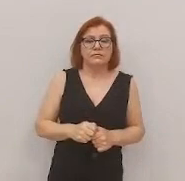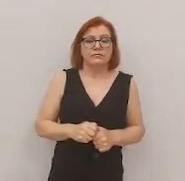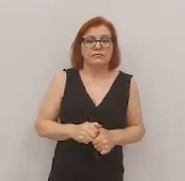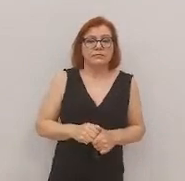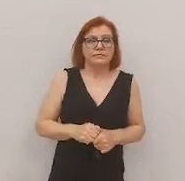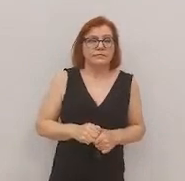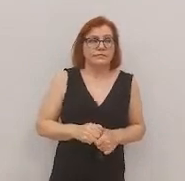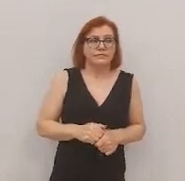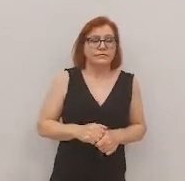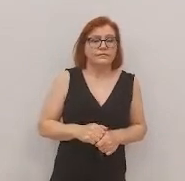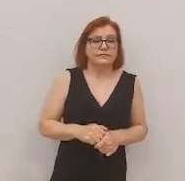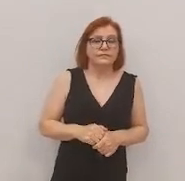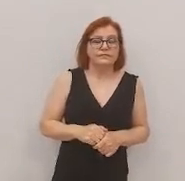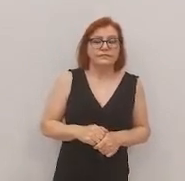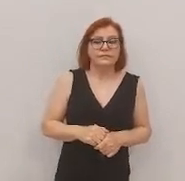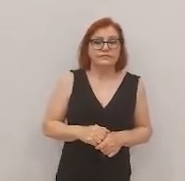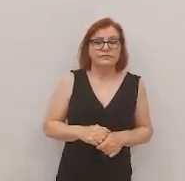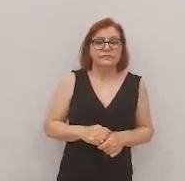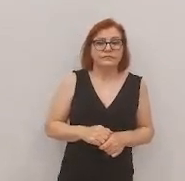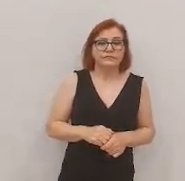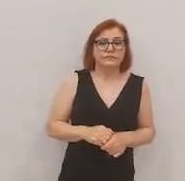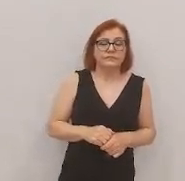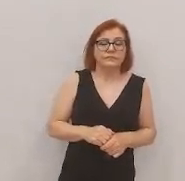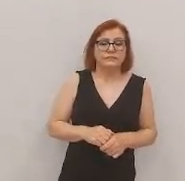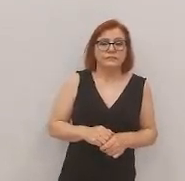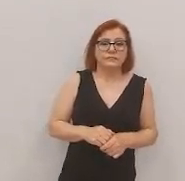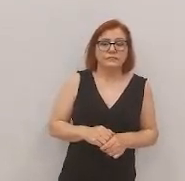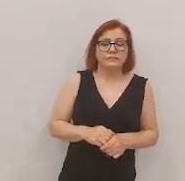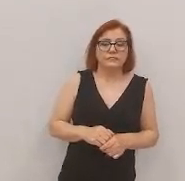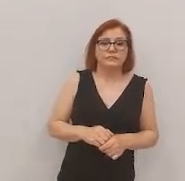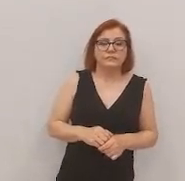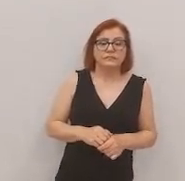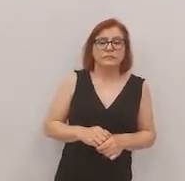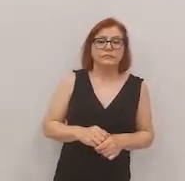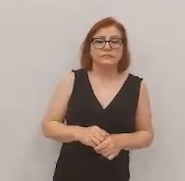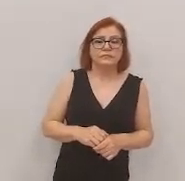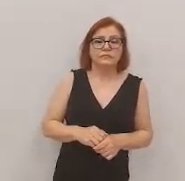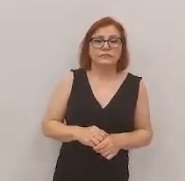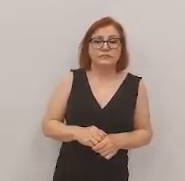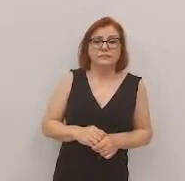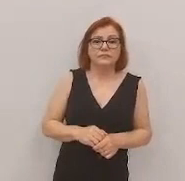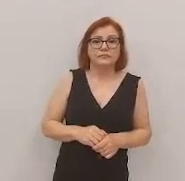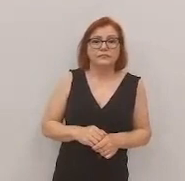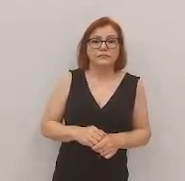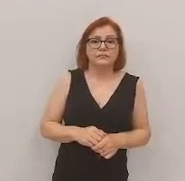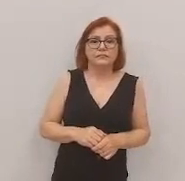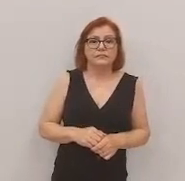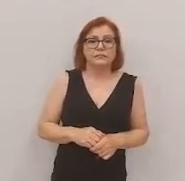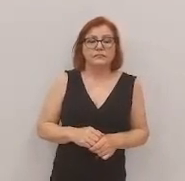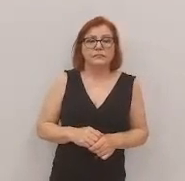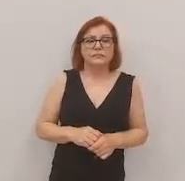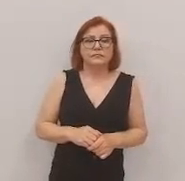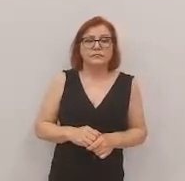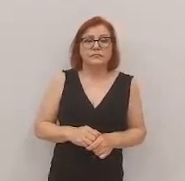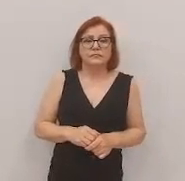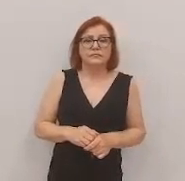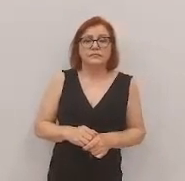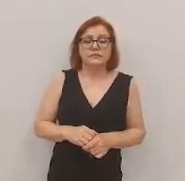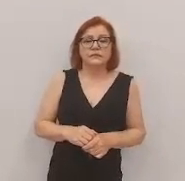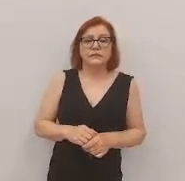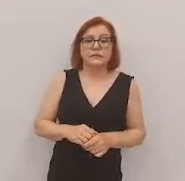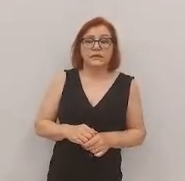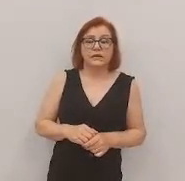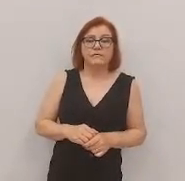assim, eu vou dar limite para você. Você vai e toca nas coisas